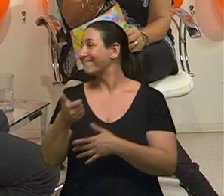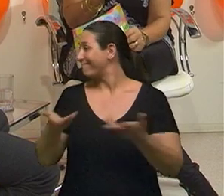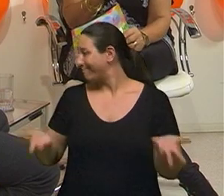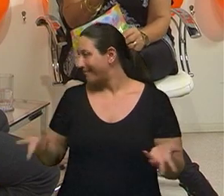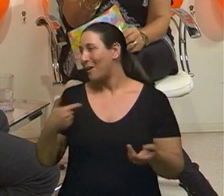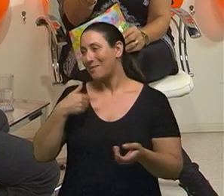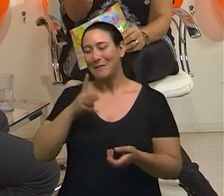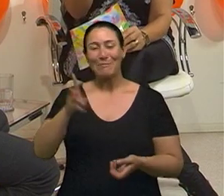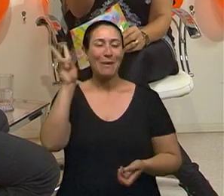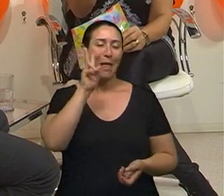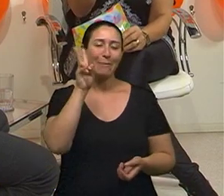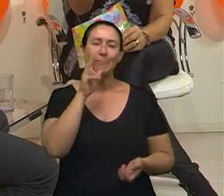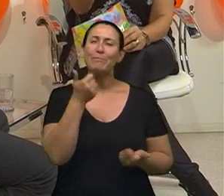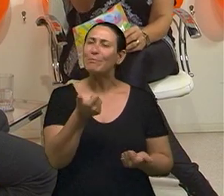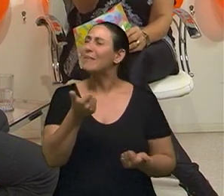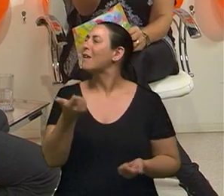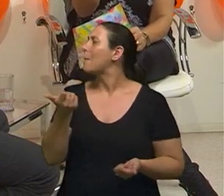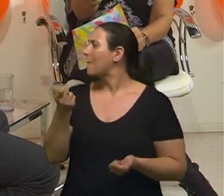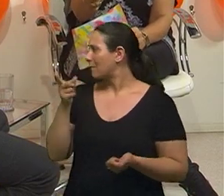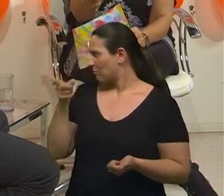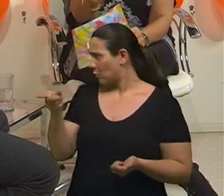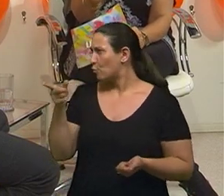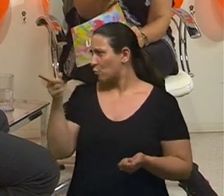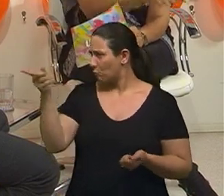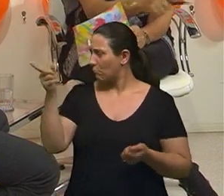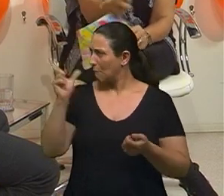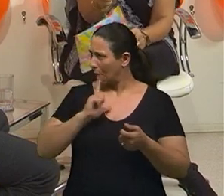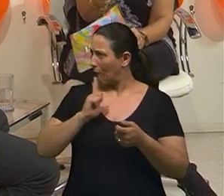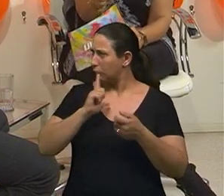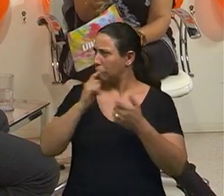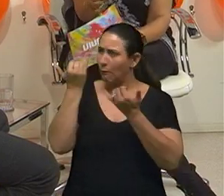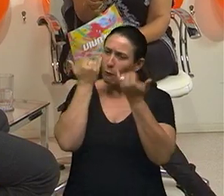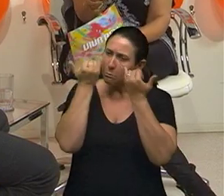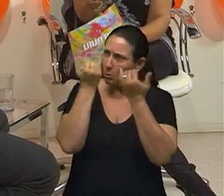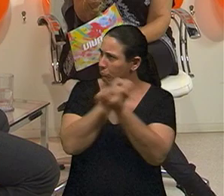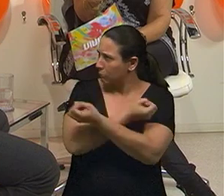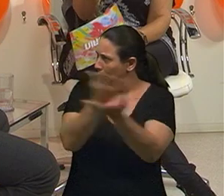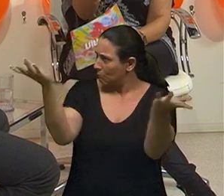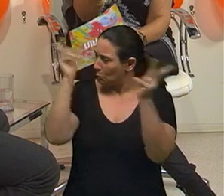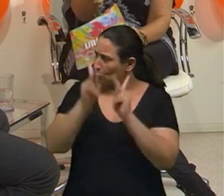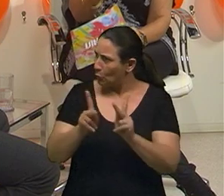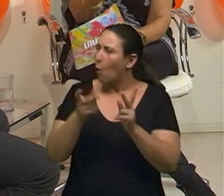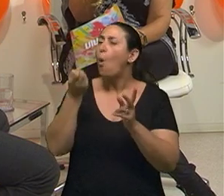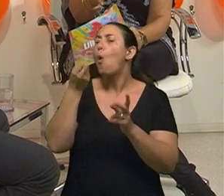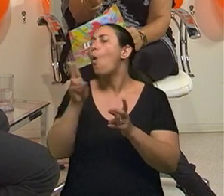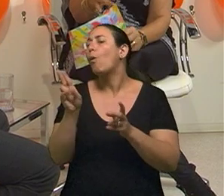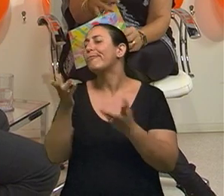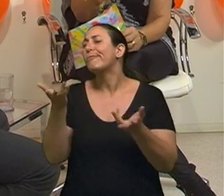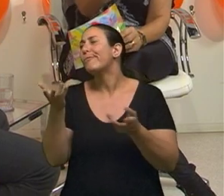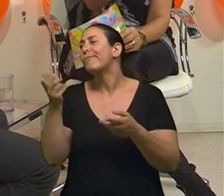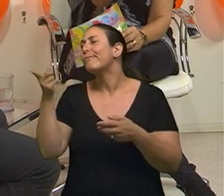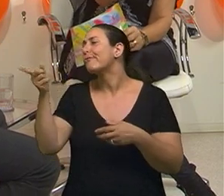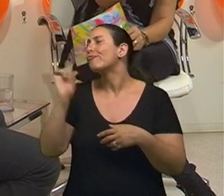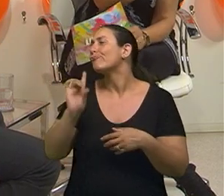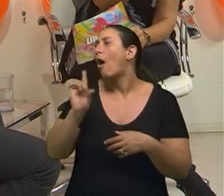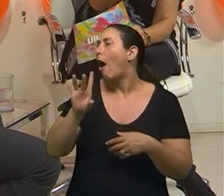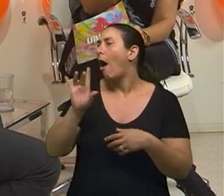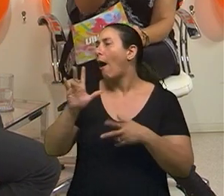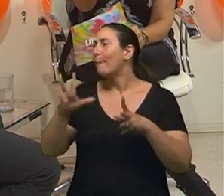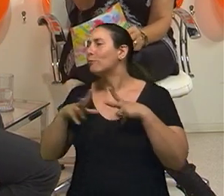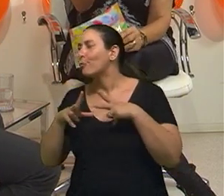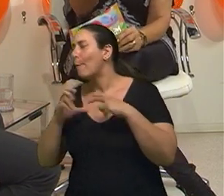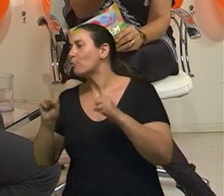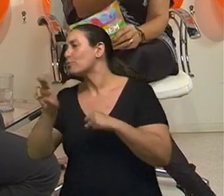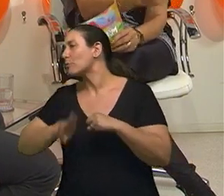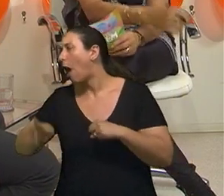sempre lembro disso né Doutor isto está disponível para toda a população ou são daqueles procedimentos que são uma parte